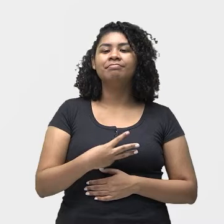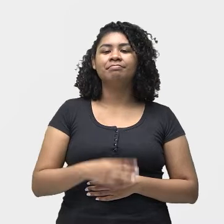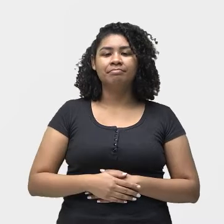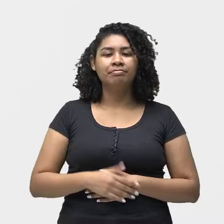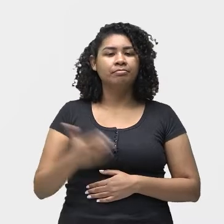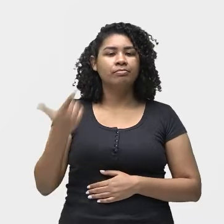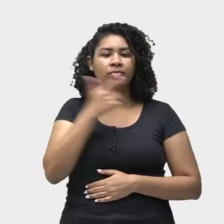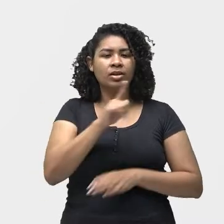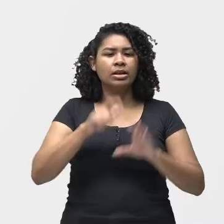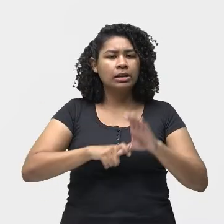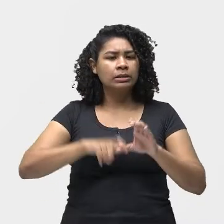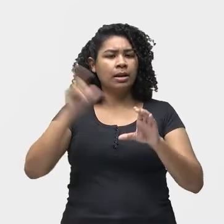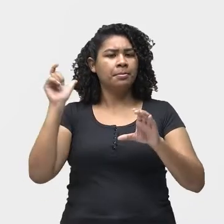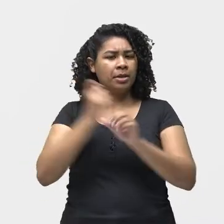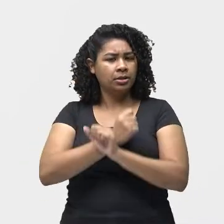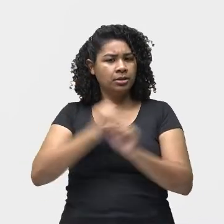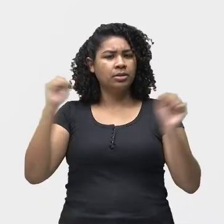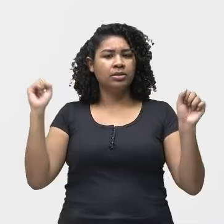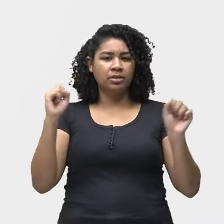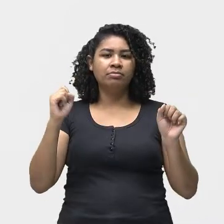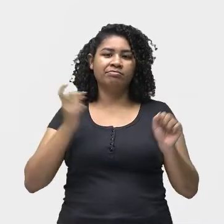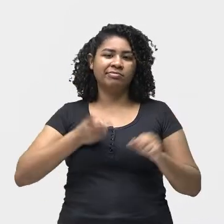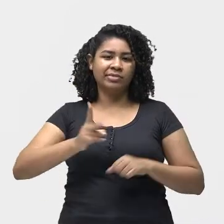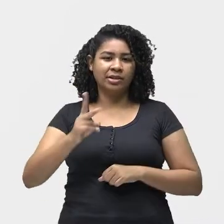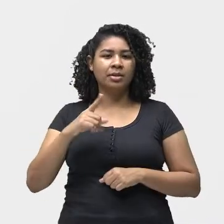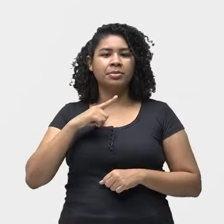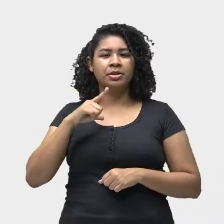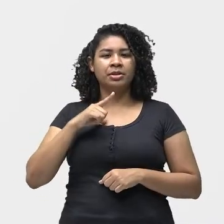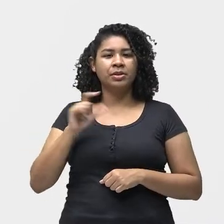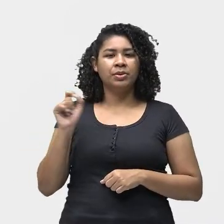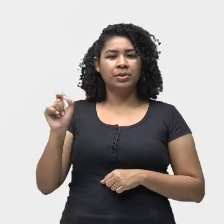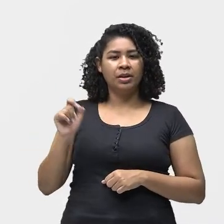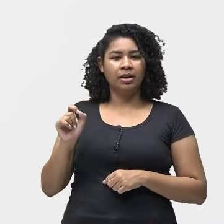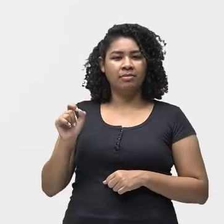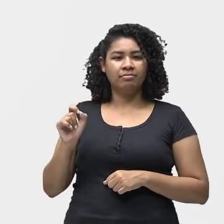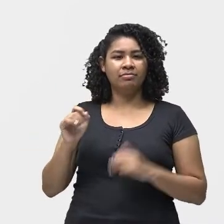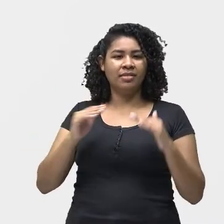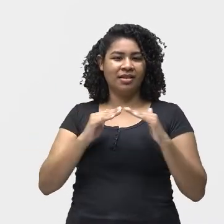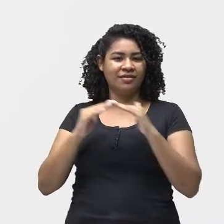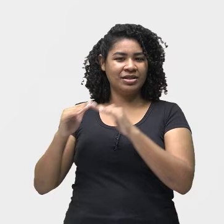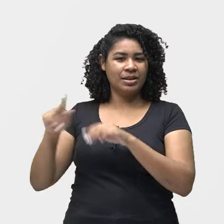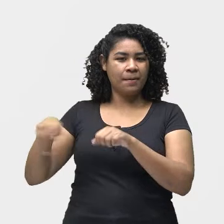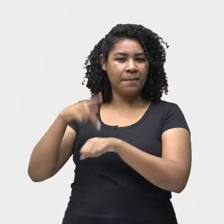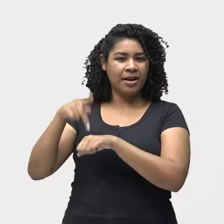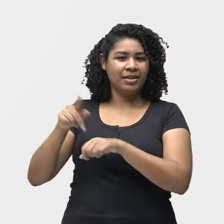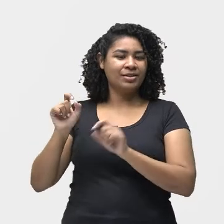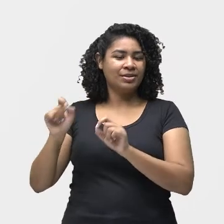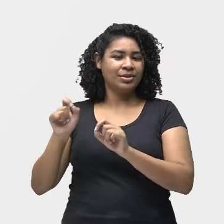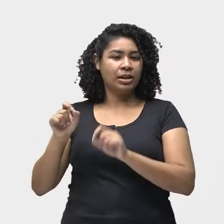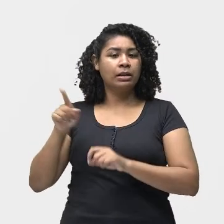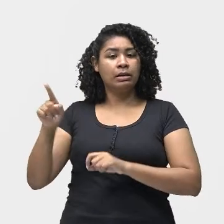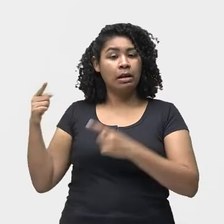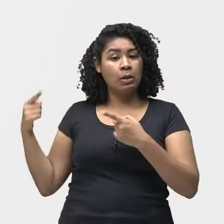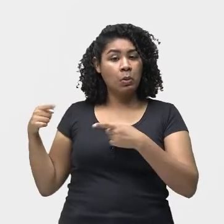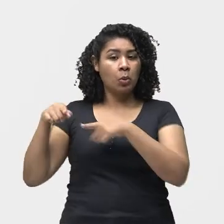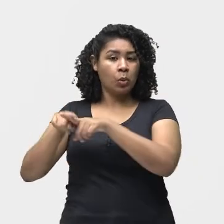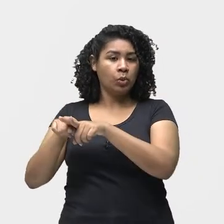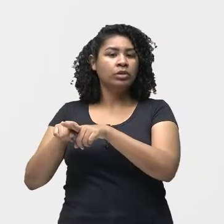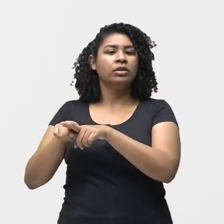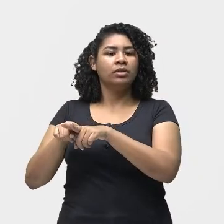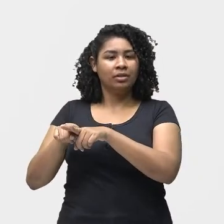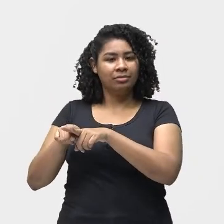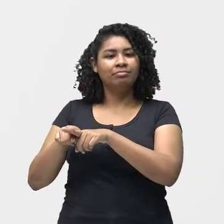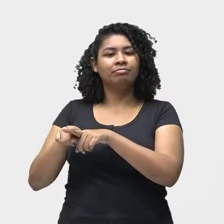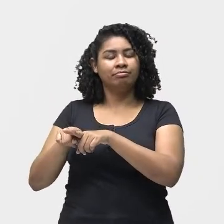independência frequentemente ameaçada pela vizinha Castela, que por sua vez apenas se uniria com Aragão